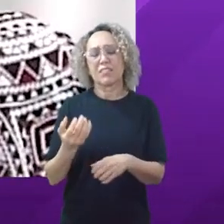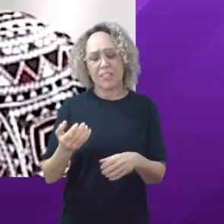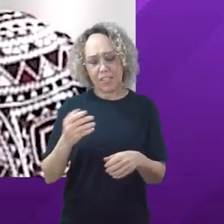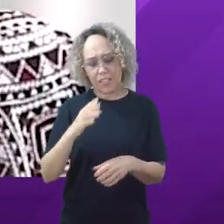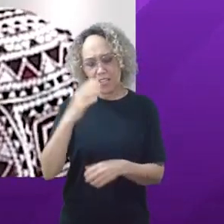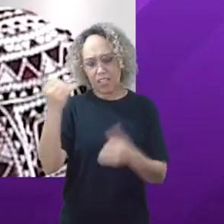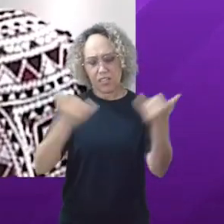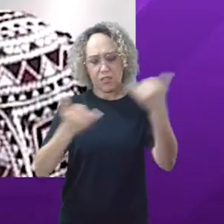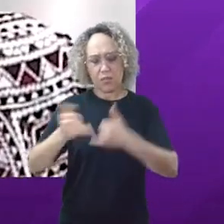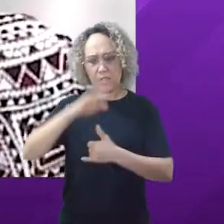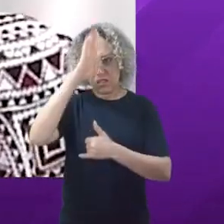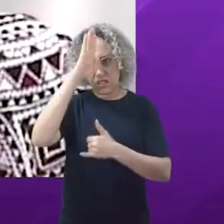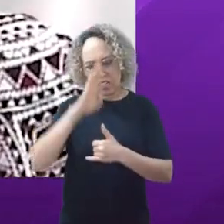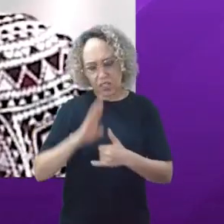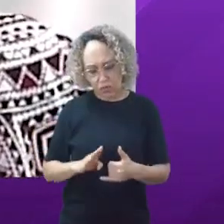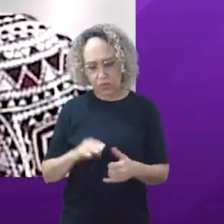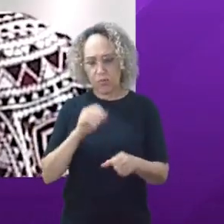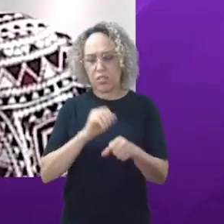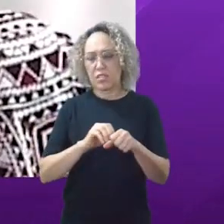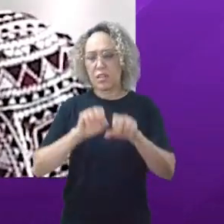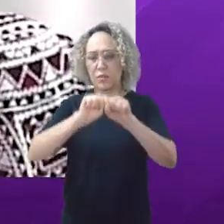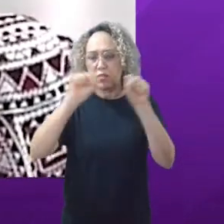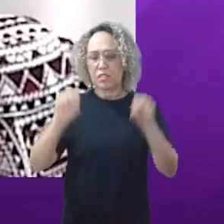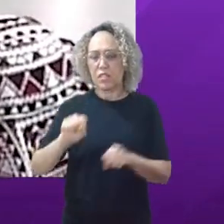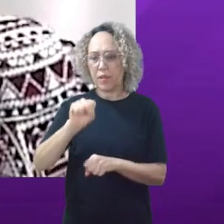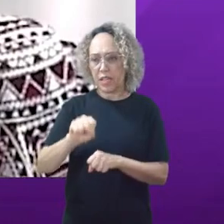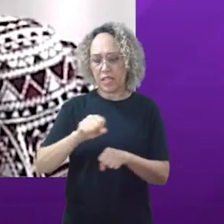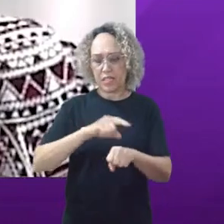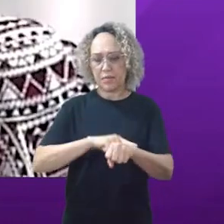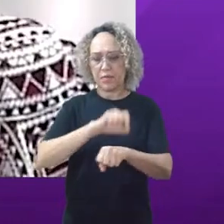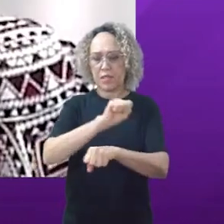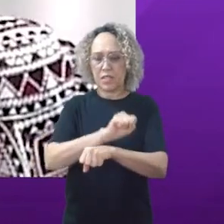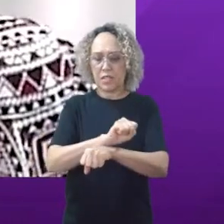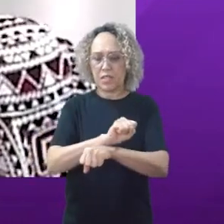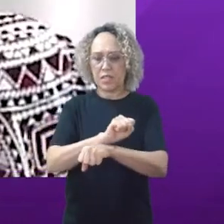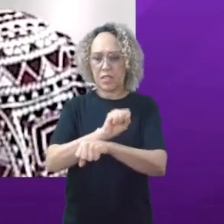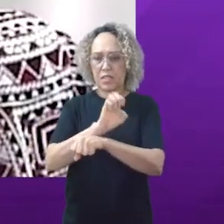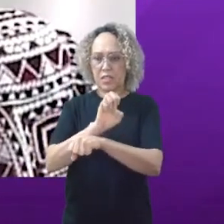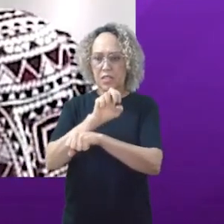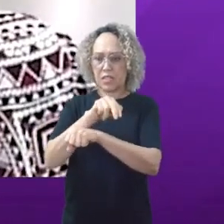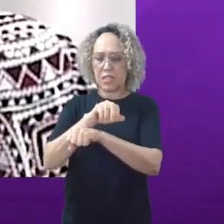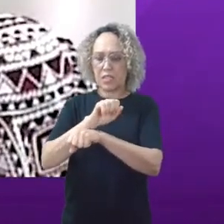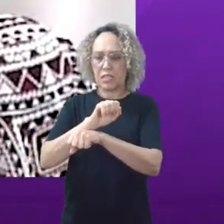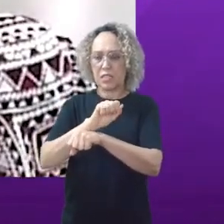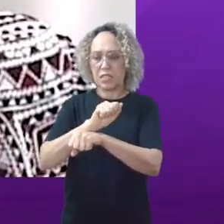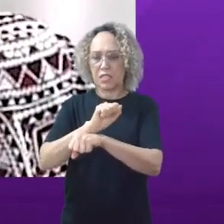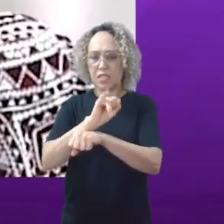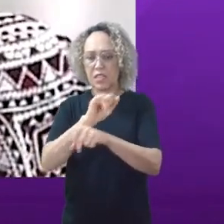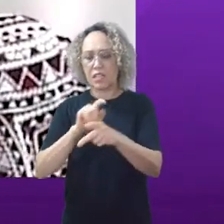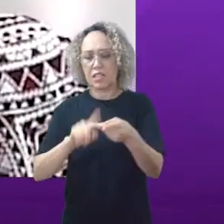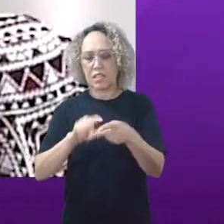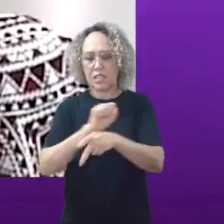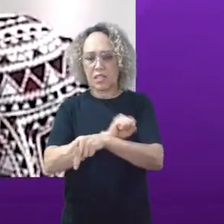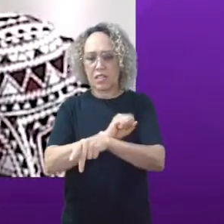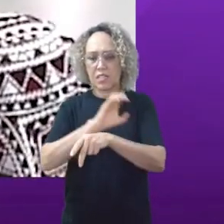que envolve Senai, Senac, que envolve o SEBRAE, que envolve